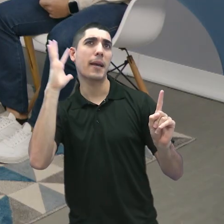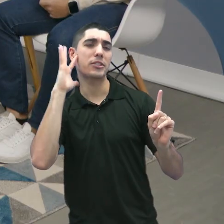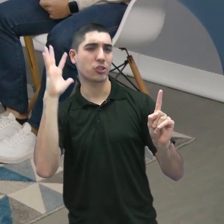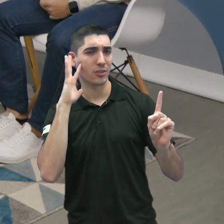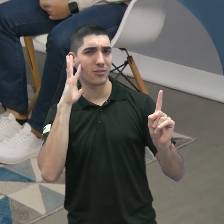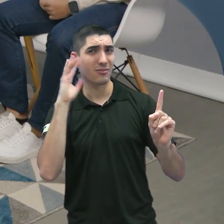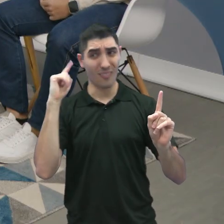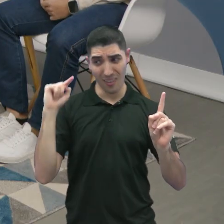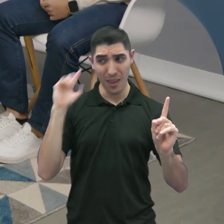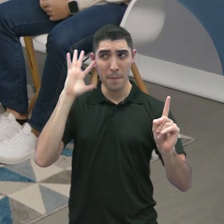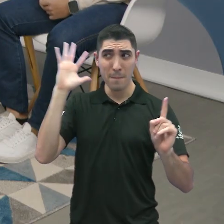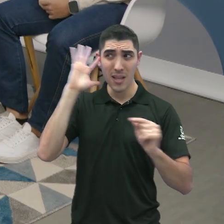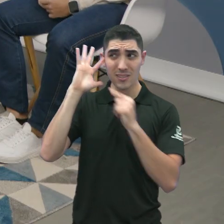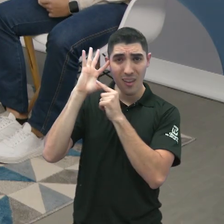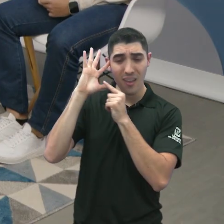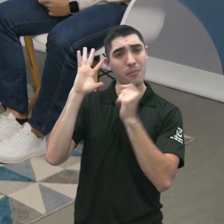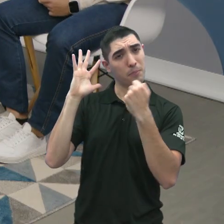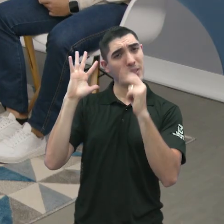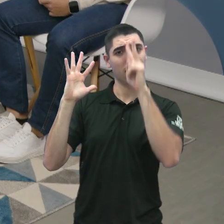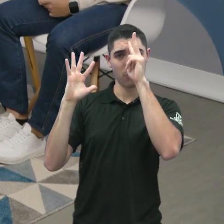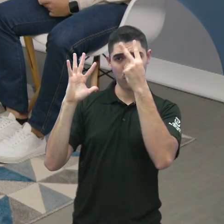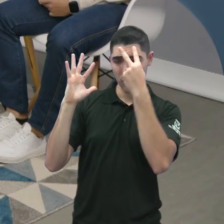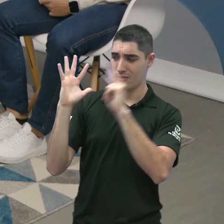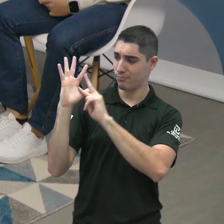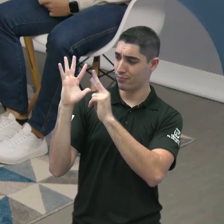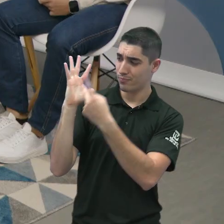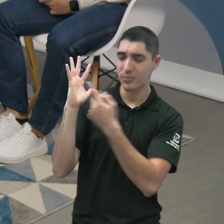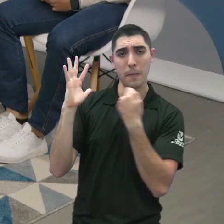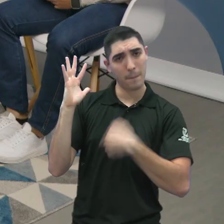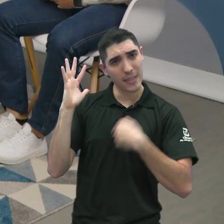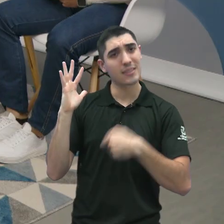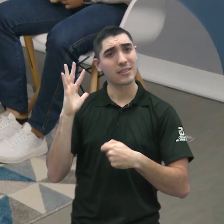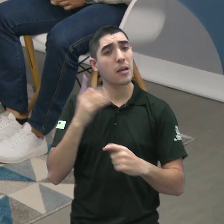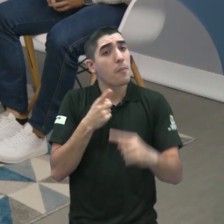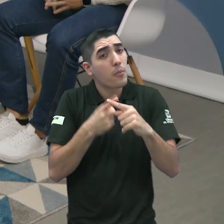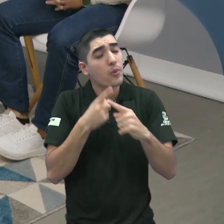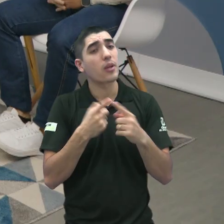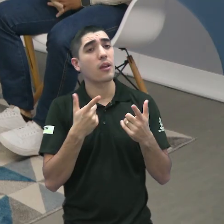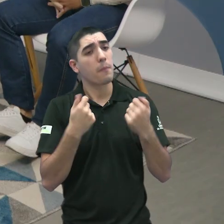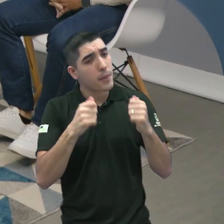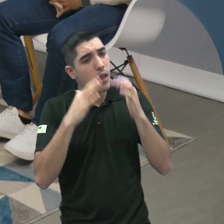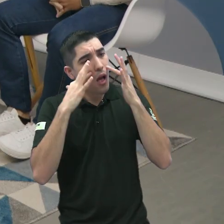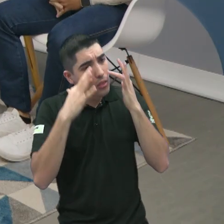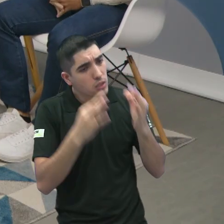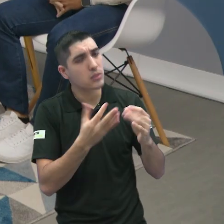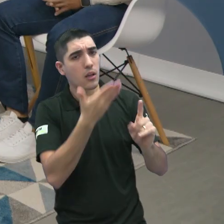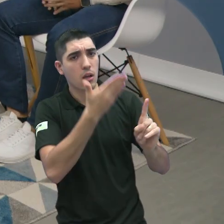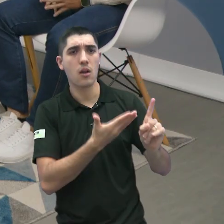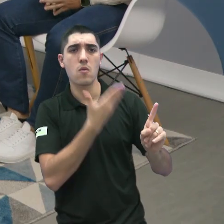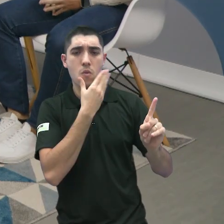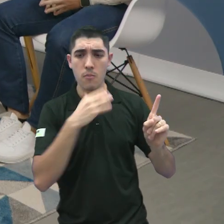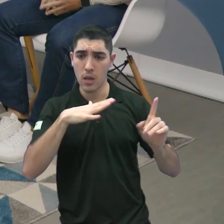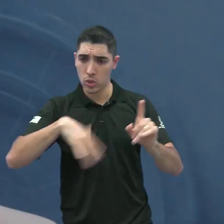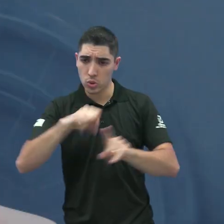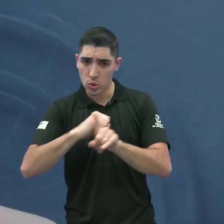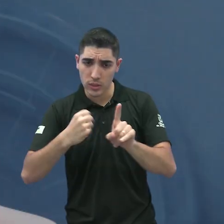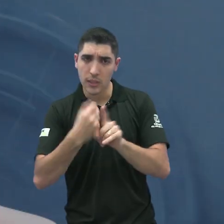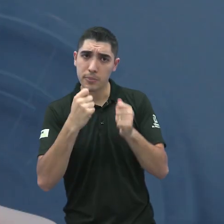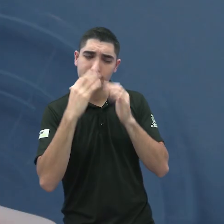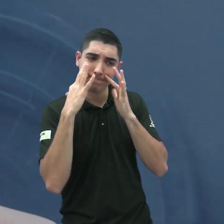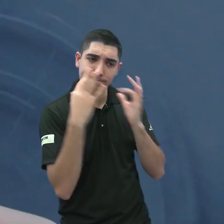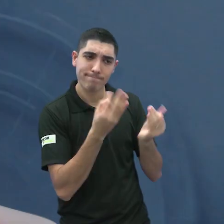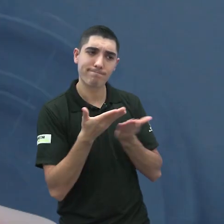tem acompanhado por aí. É um assunto que precisa ter mais atenção por parte da sociedade. Nós temos